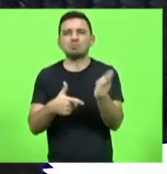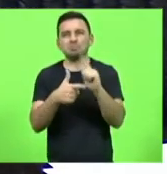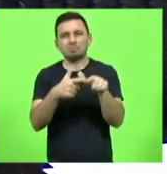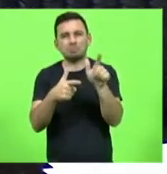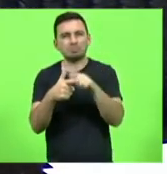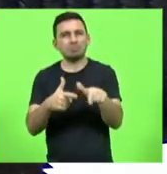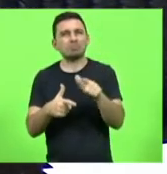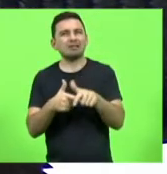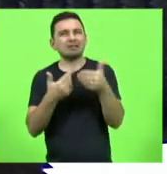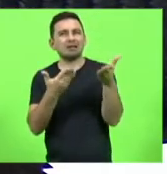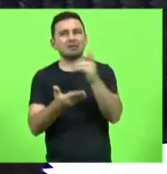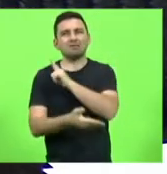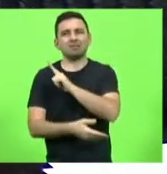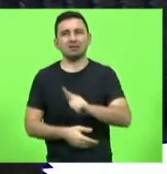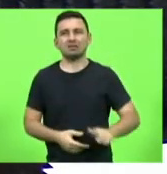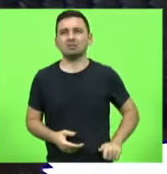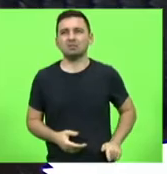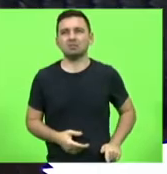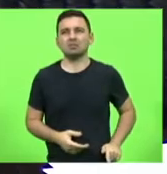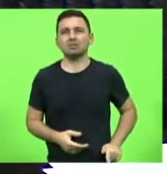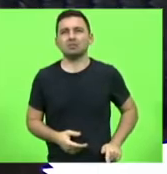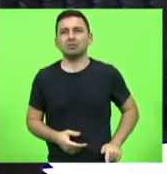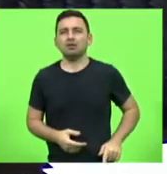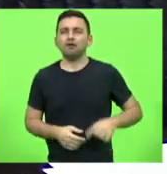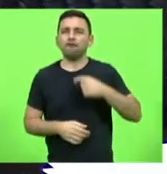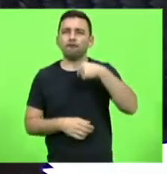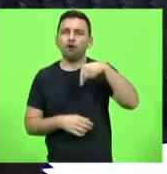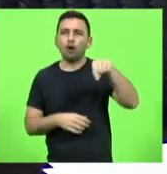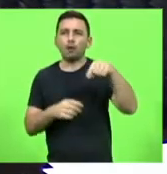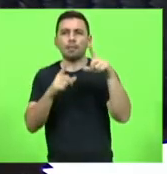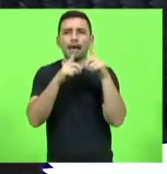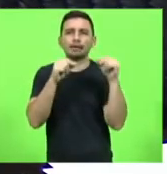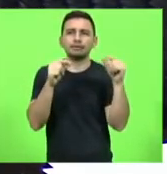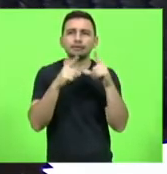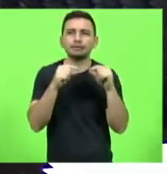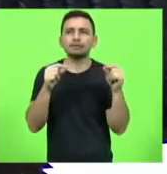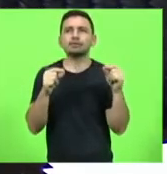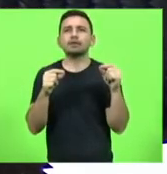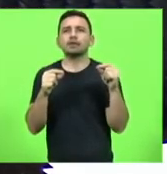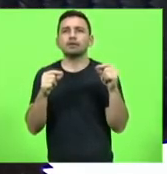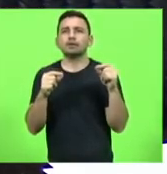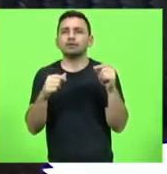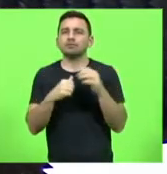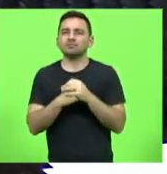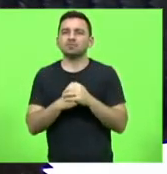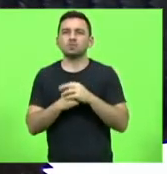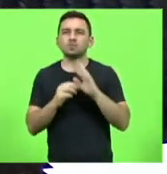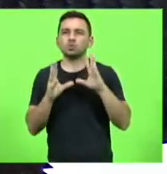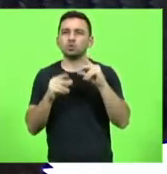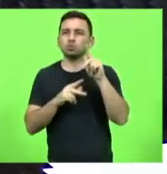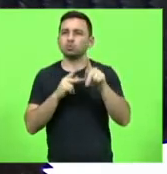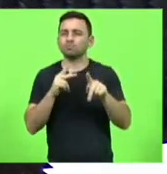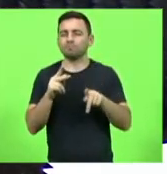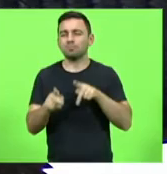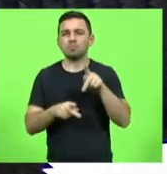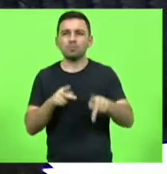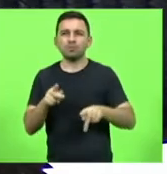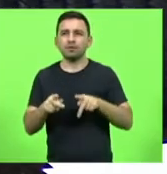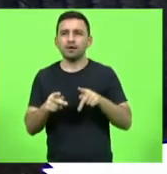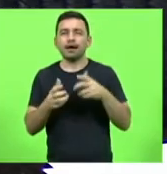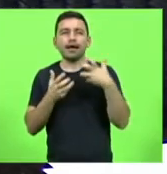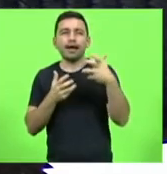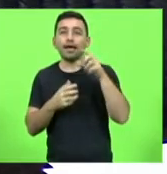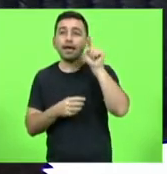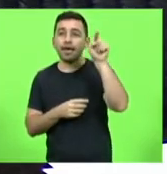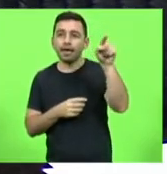governador inexperiente que foi fazer lobby em Brasília, tentar surfar de novo lá na carona da, popularidade do homem lá, do presidente, e aí